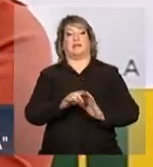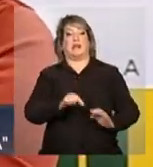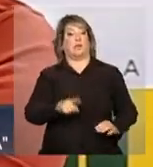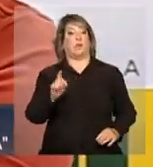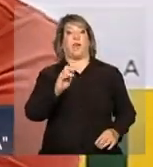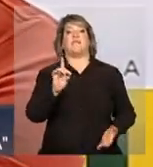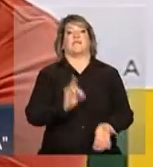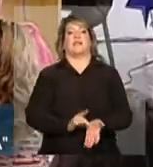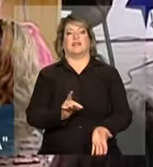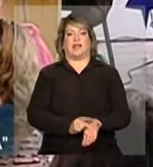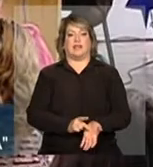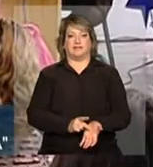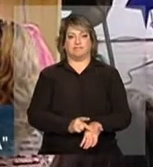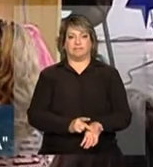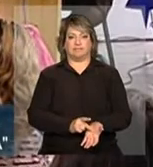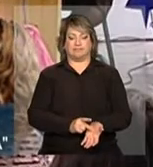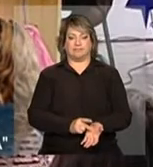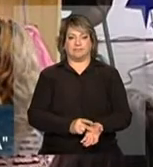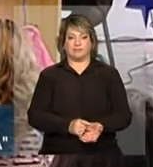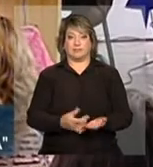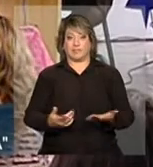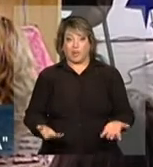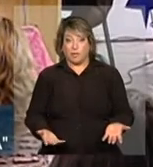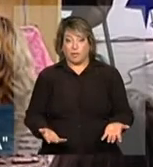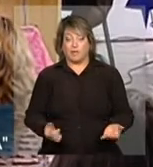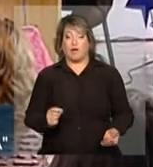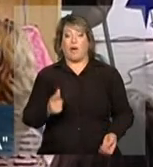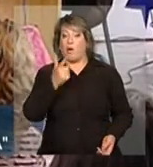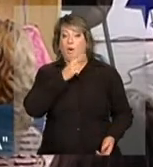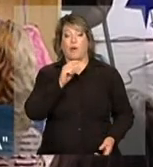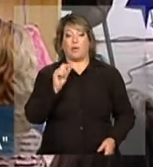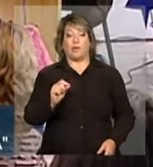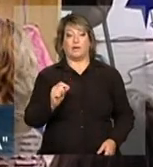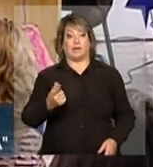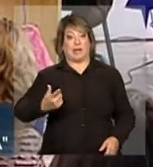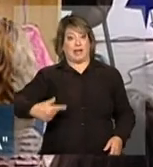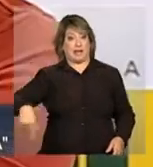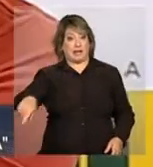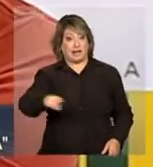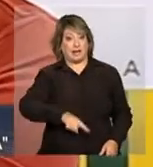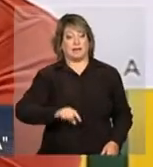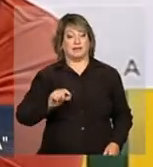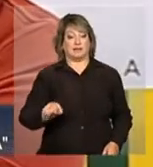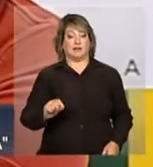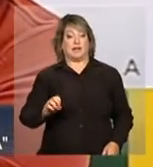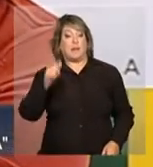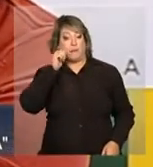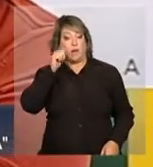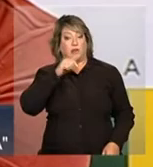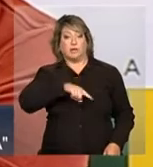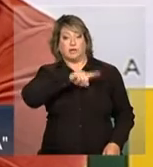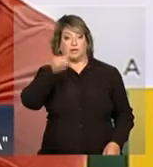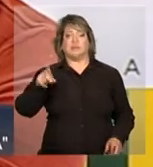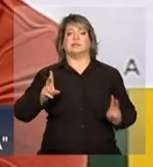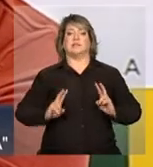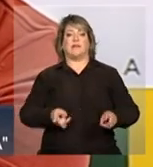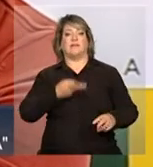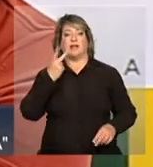é verdadeira. E ocorre o seguinte, elas são unânimes em dizer, essas mulheres cansadas de